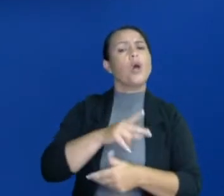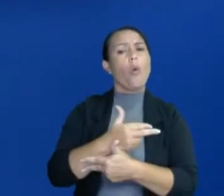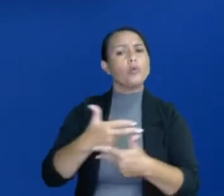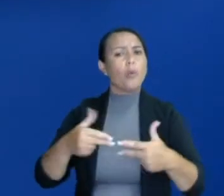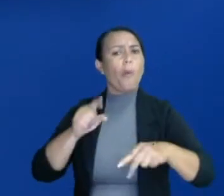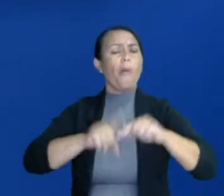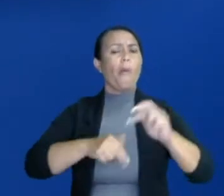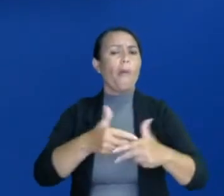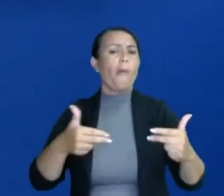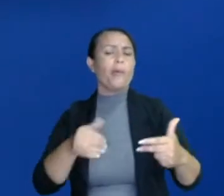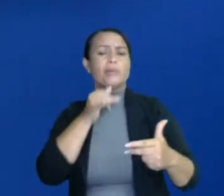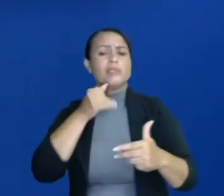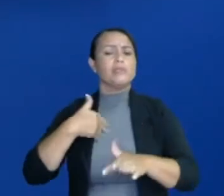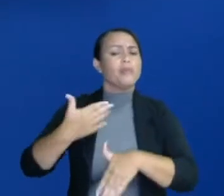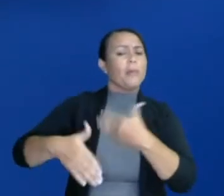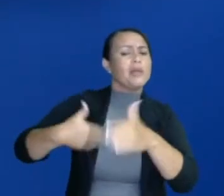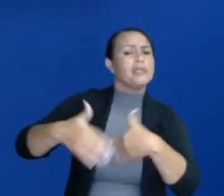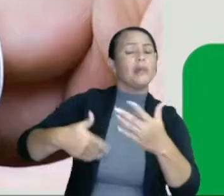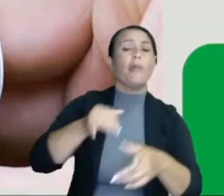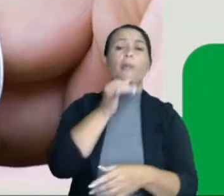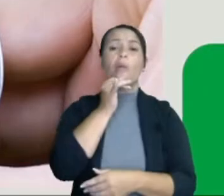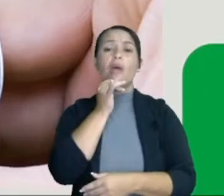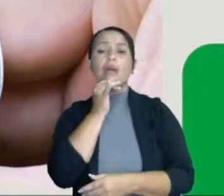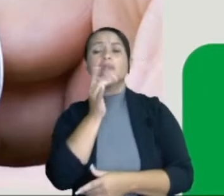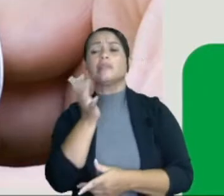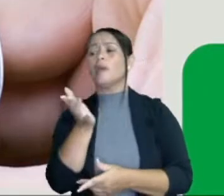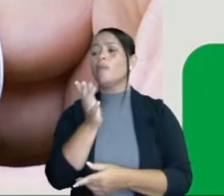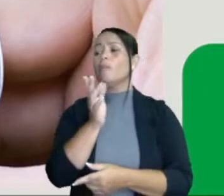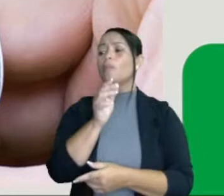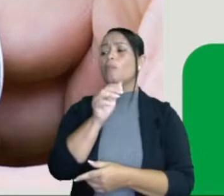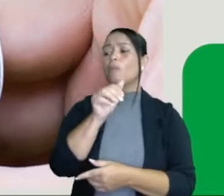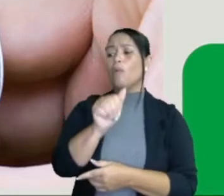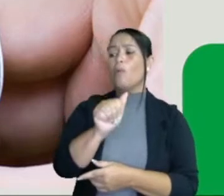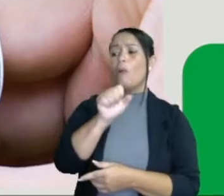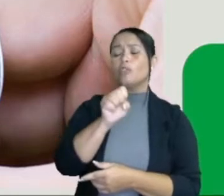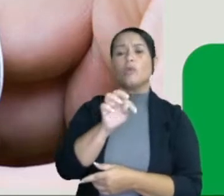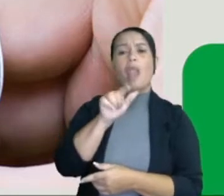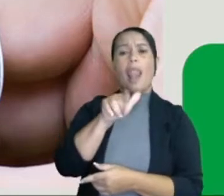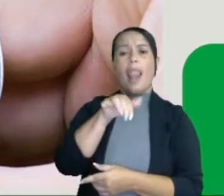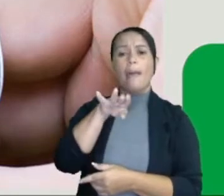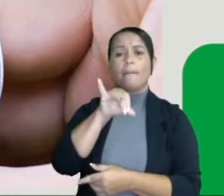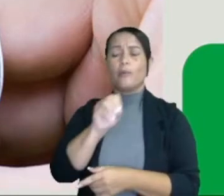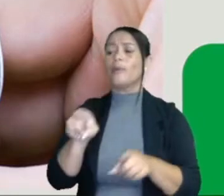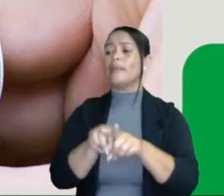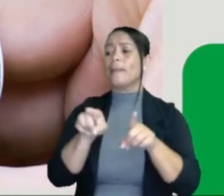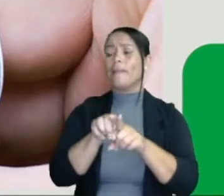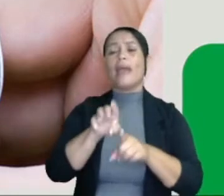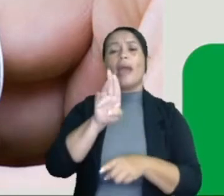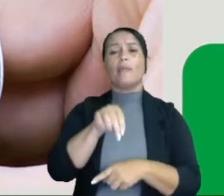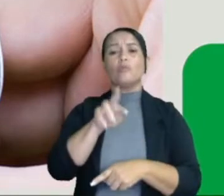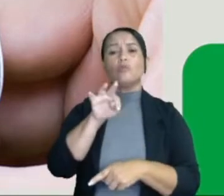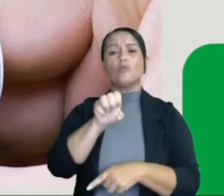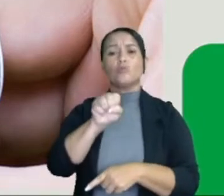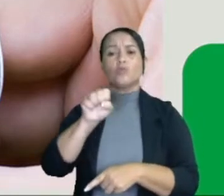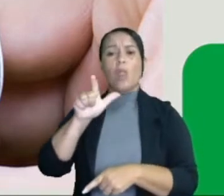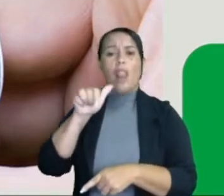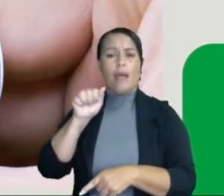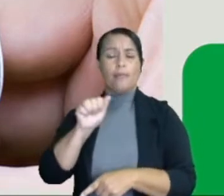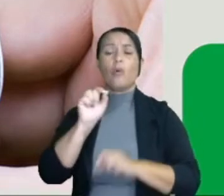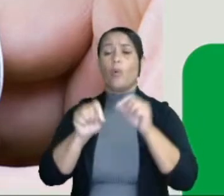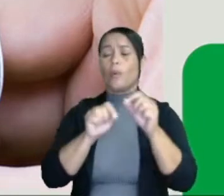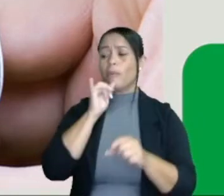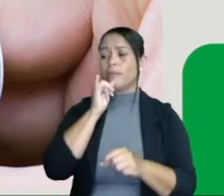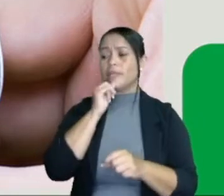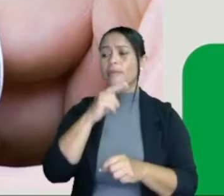foram sendo criados, né, com o passar do tempo. Por exemplo, o astrolábio e a bússola são dois instrumentos que foram extremamente relevantes para que